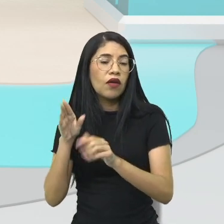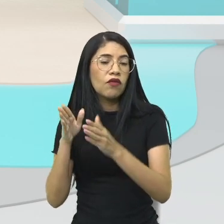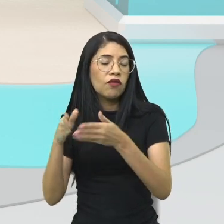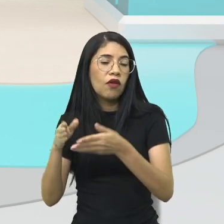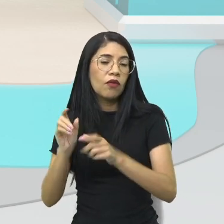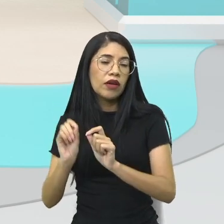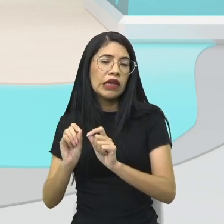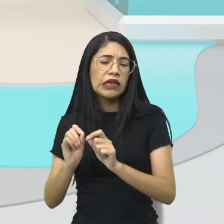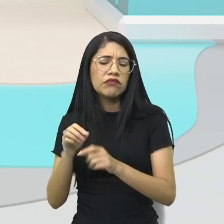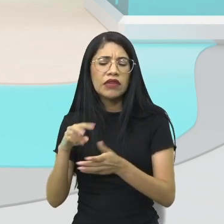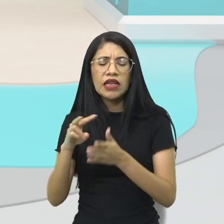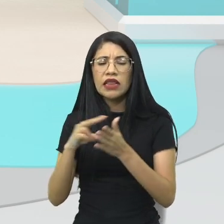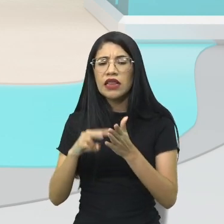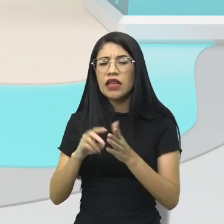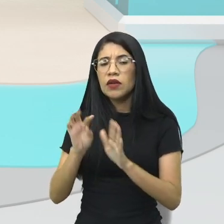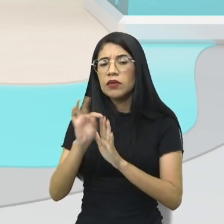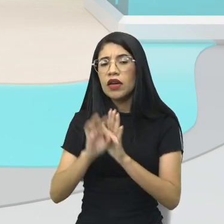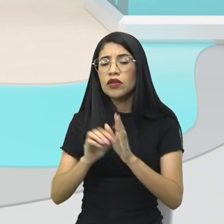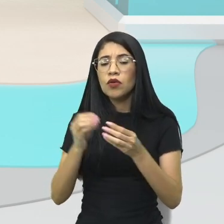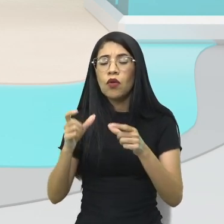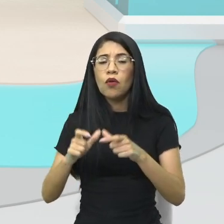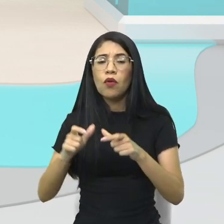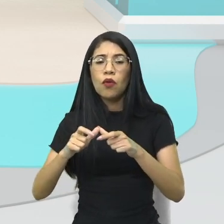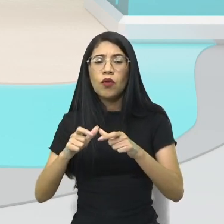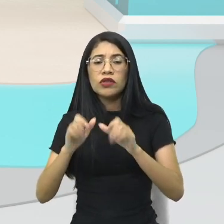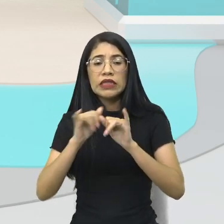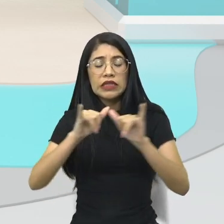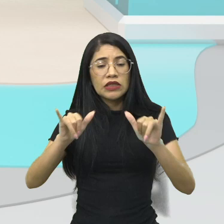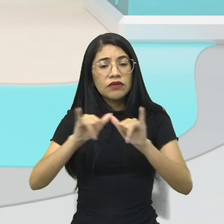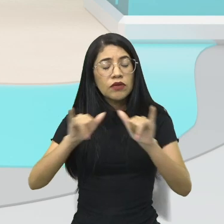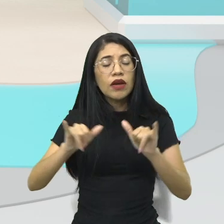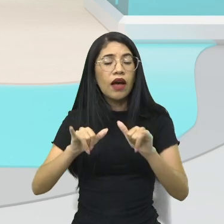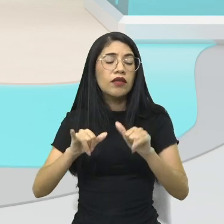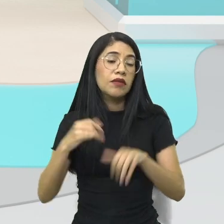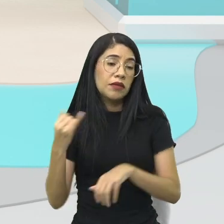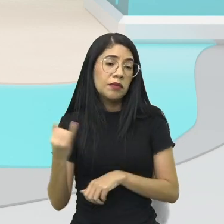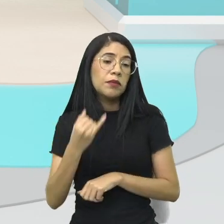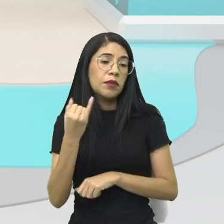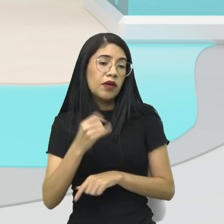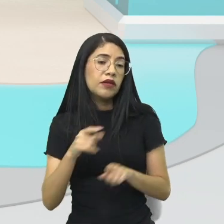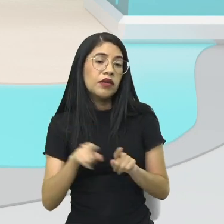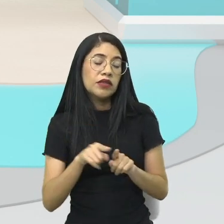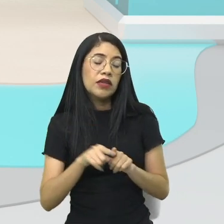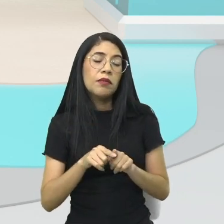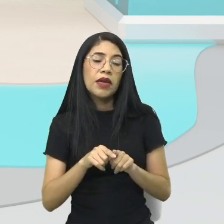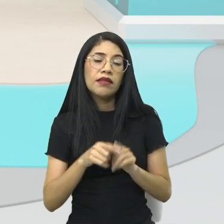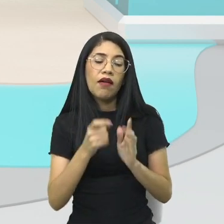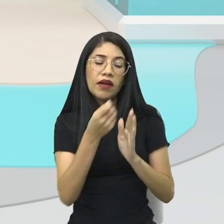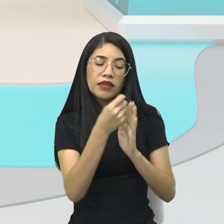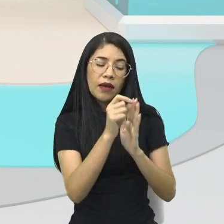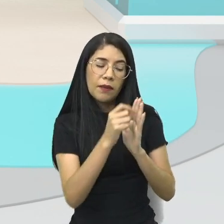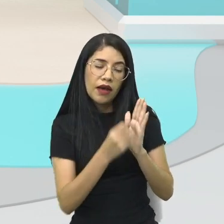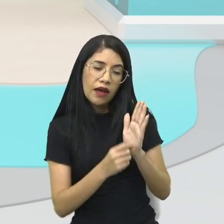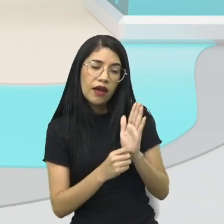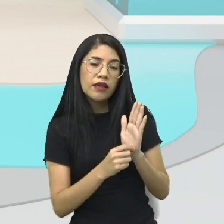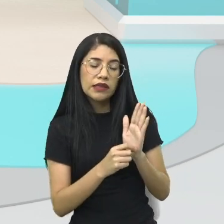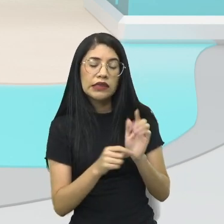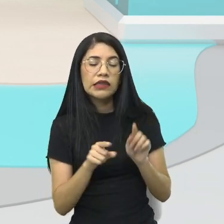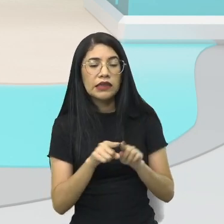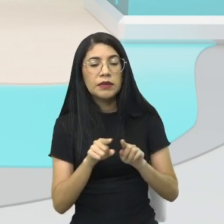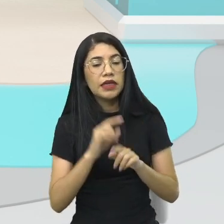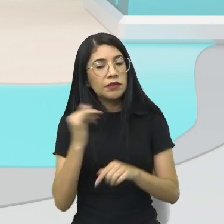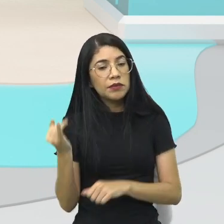seu texto? Onde o seu texto irá circular? Tudo isso faz diferença na hora ali que você vai escrever, né? O público-alvo faz